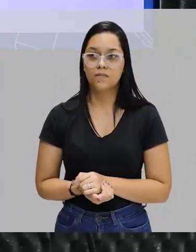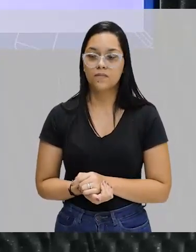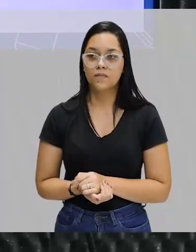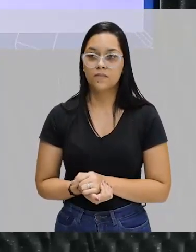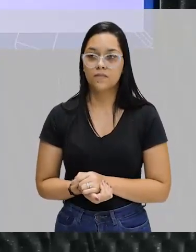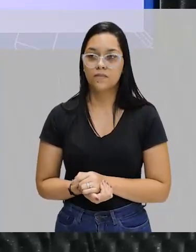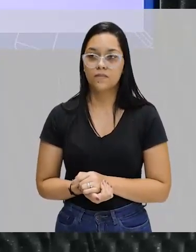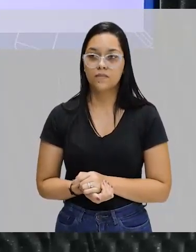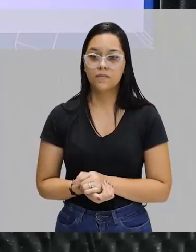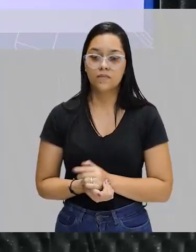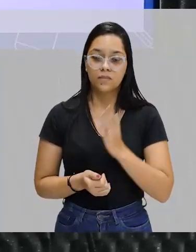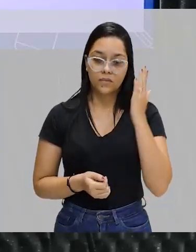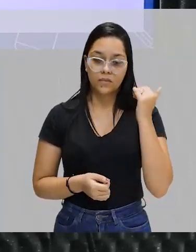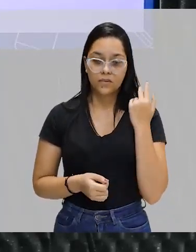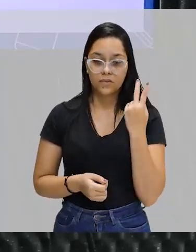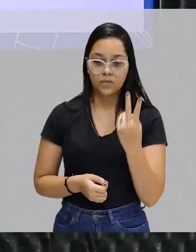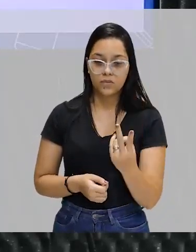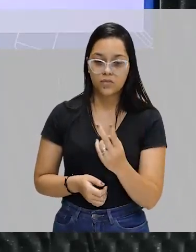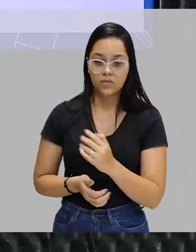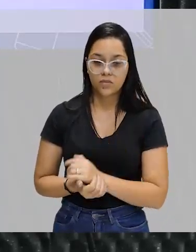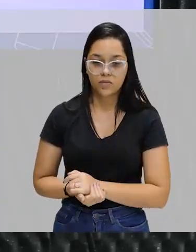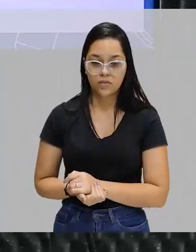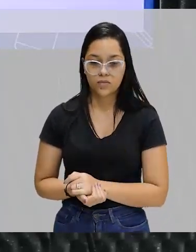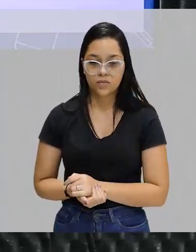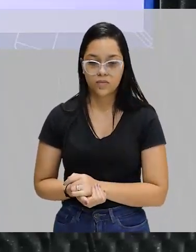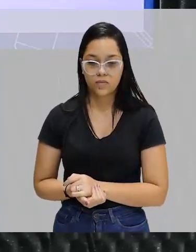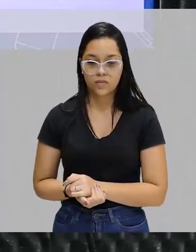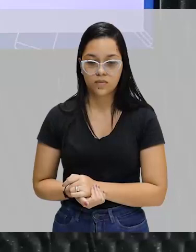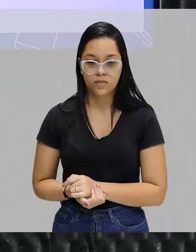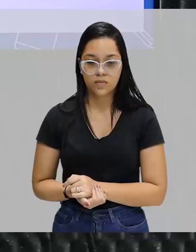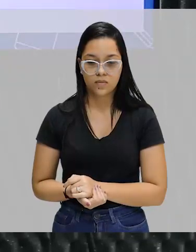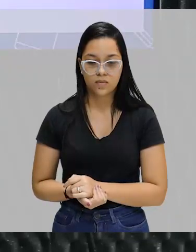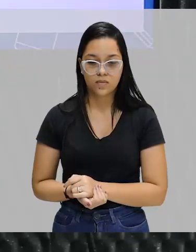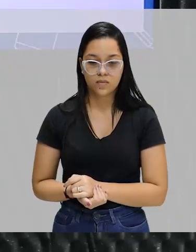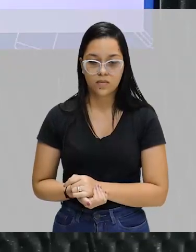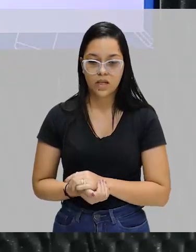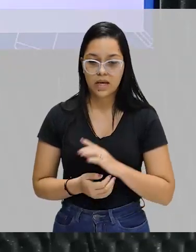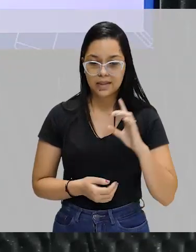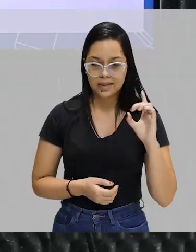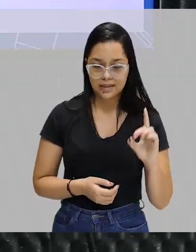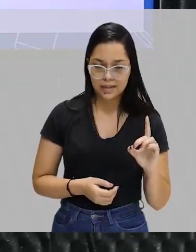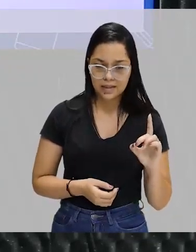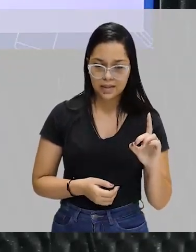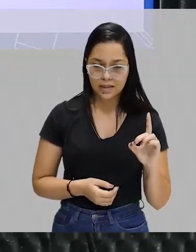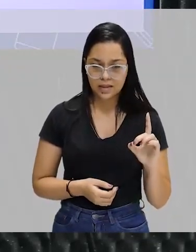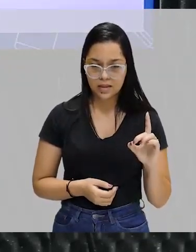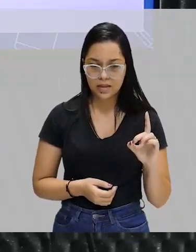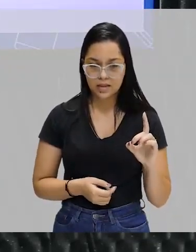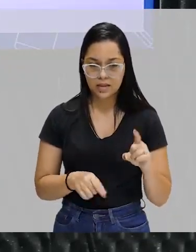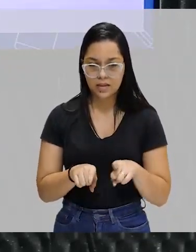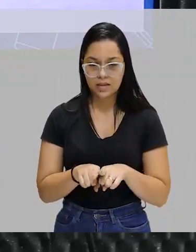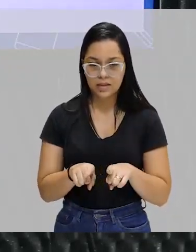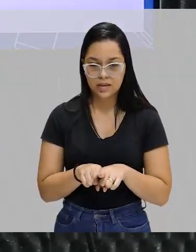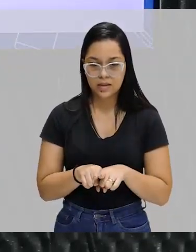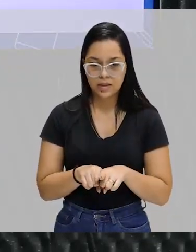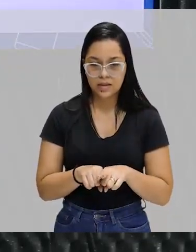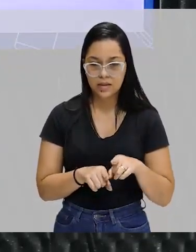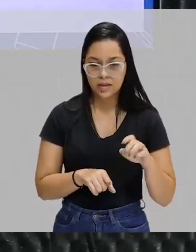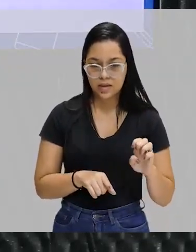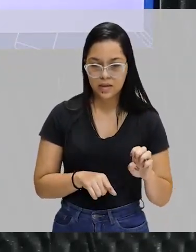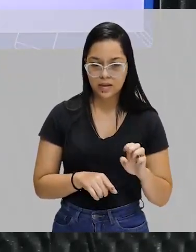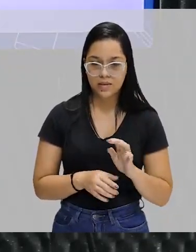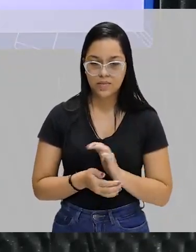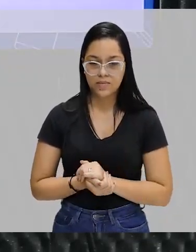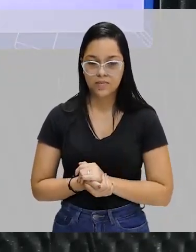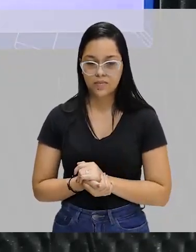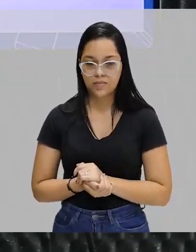de um ajuste. Então, a gente já sabe 2. Né? Então, já elimino aqui, ó, já elimino a letra D e já elimino a letra E. Já